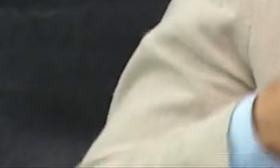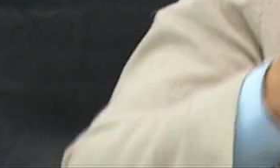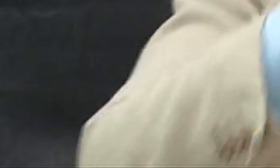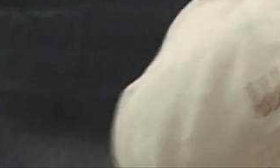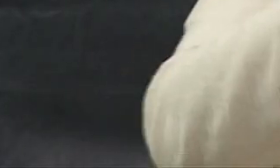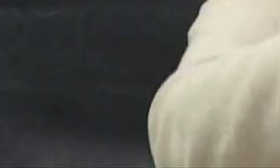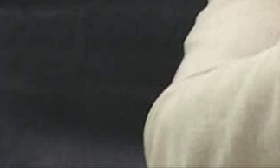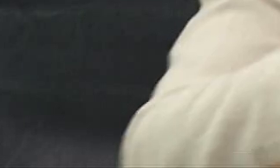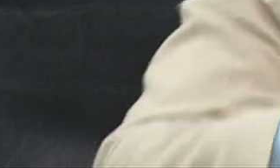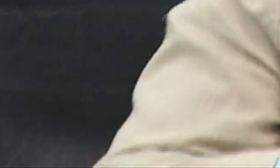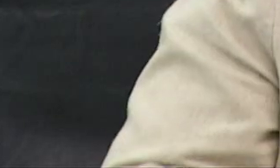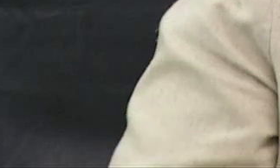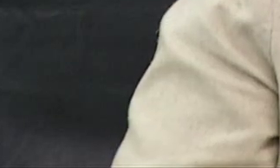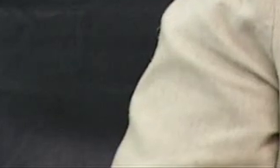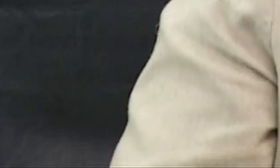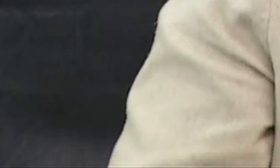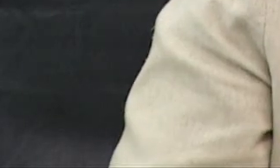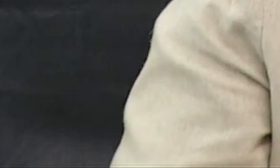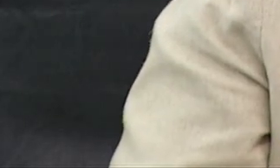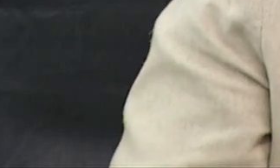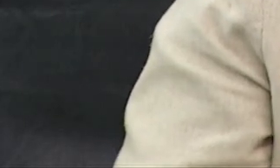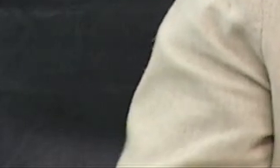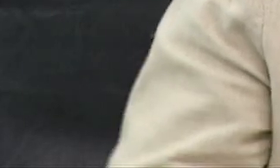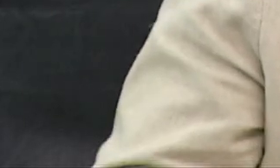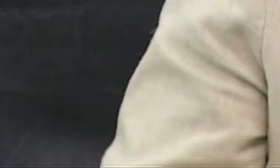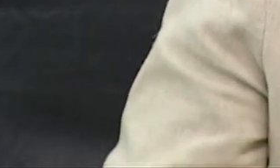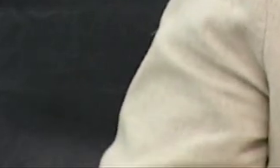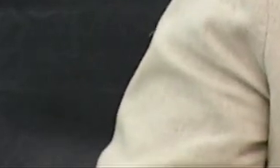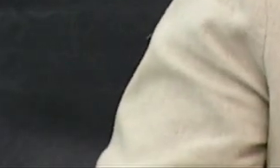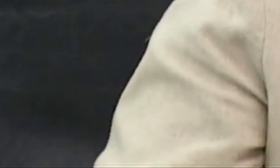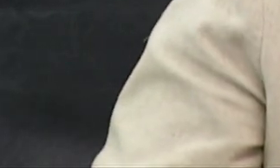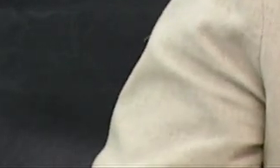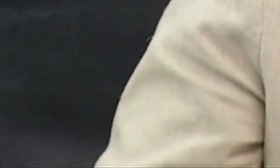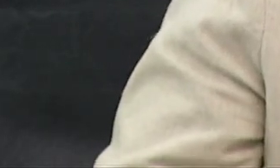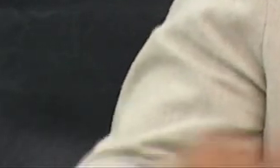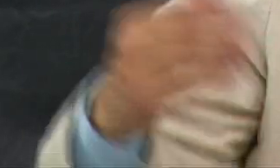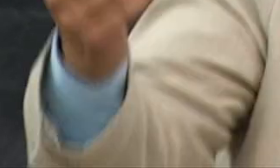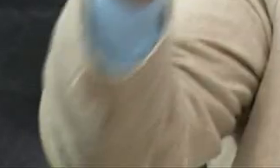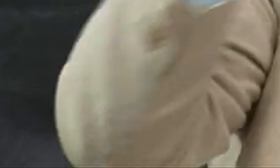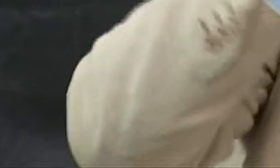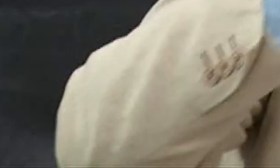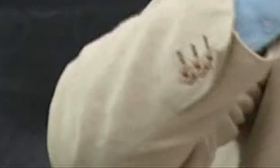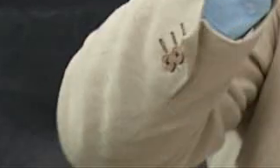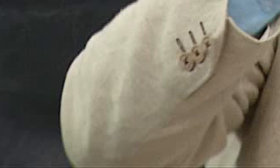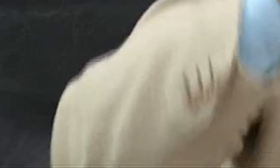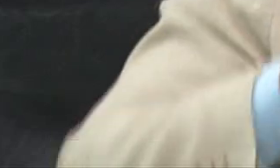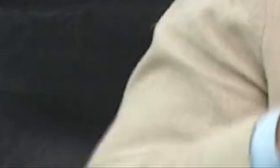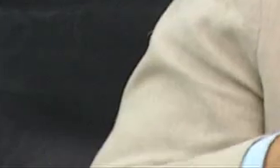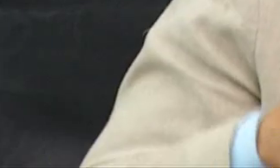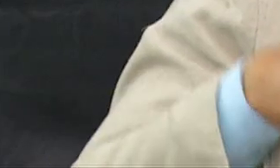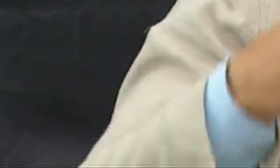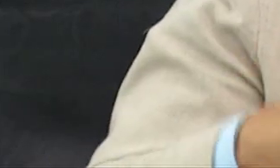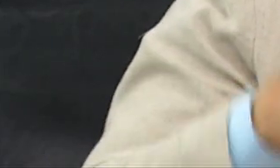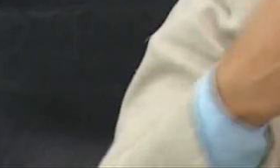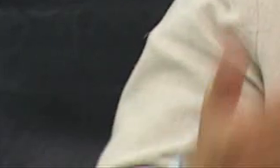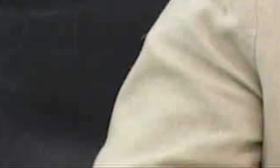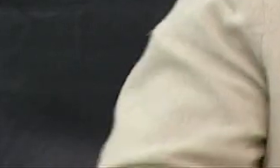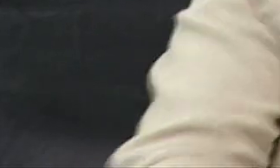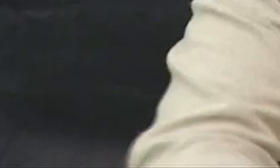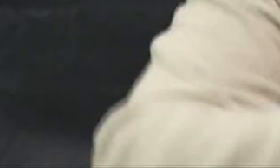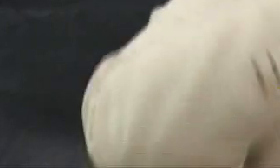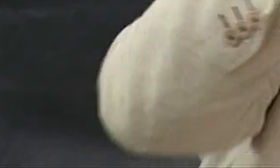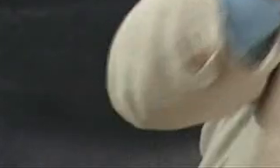se for analisar, né? E foi a decisão dele. A decisão dele veio lá de trás, de muito jovem. Ele falava que